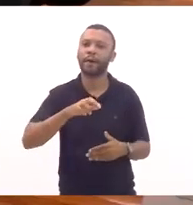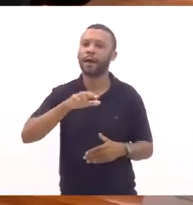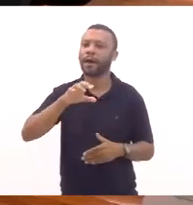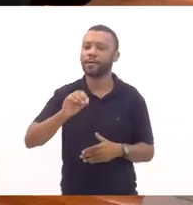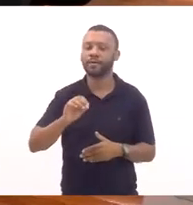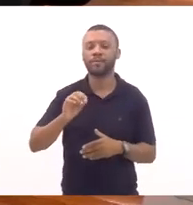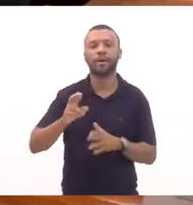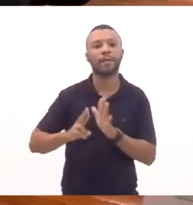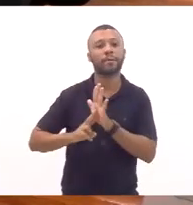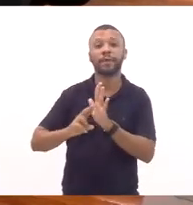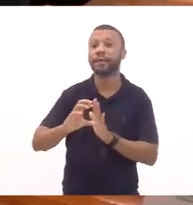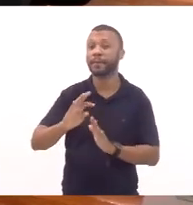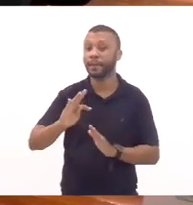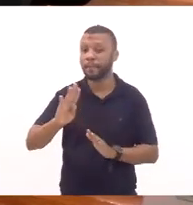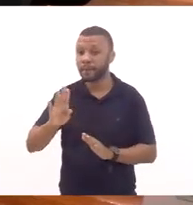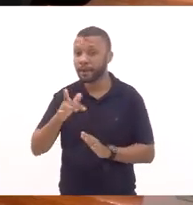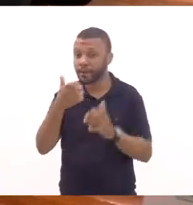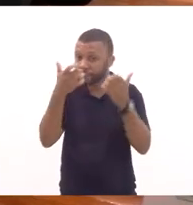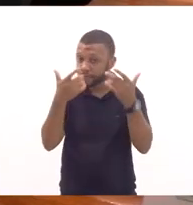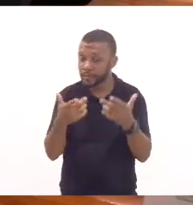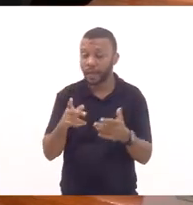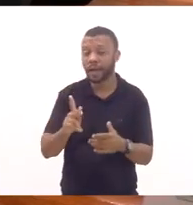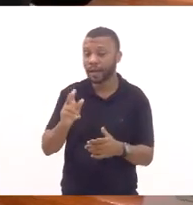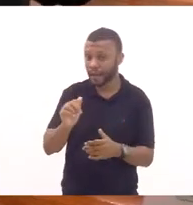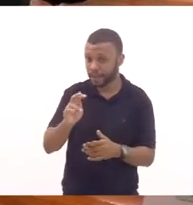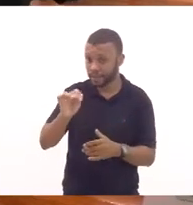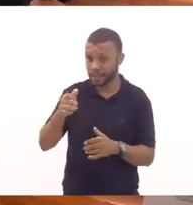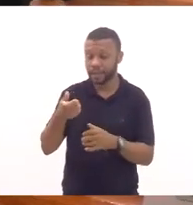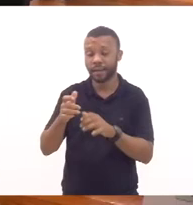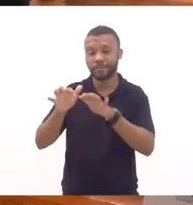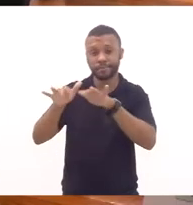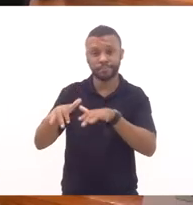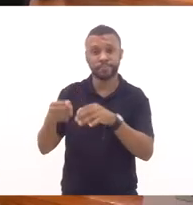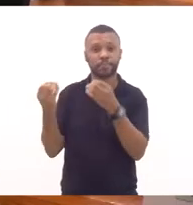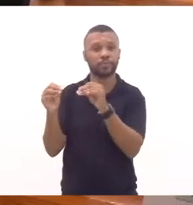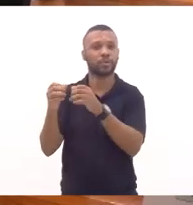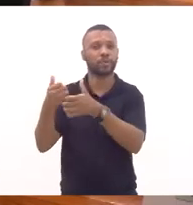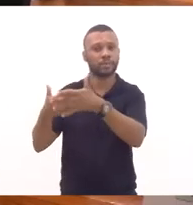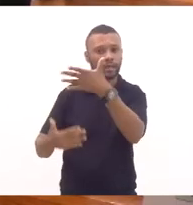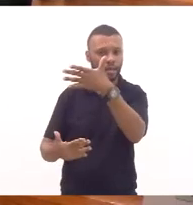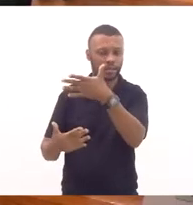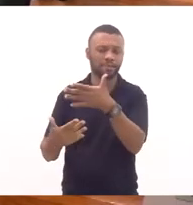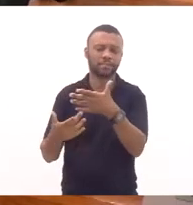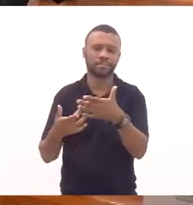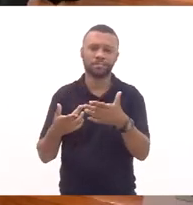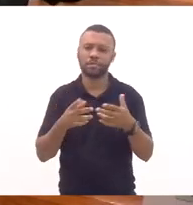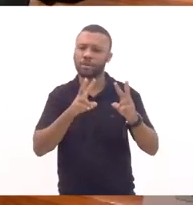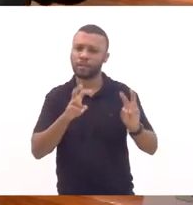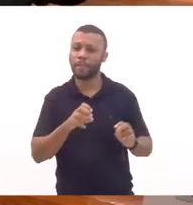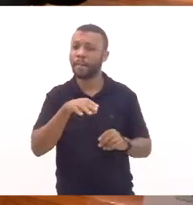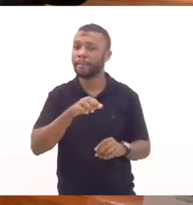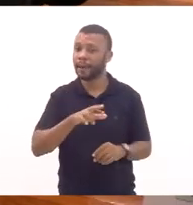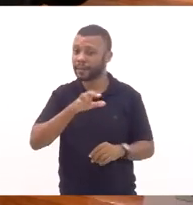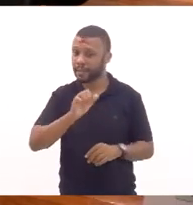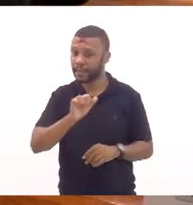aqui, a Cláudia está participando pelo chat, ela está dizendo que a Maria Isabel nos representa, né? Quem não tem ou não teve uma empregada